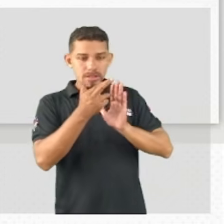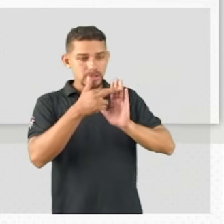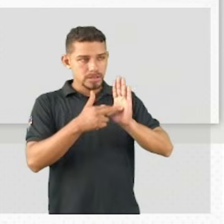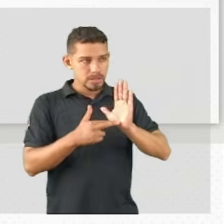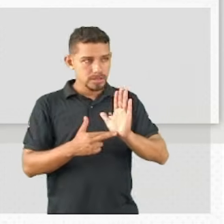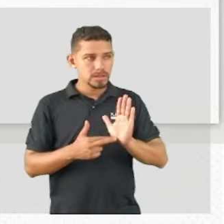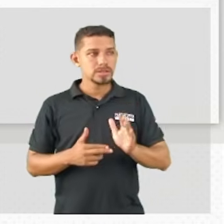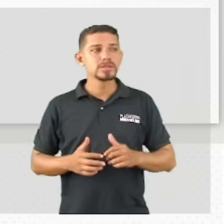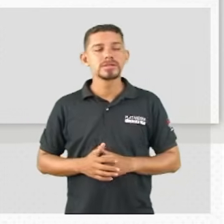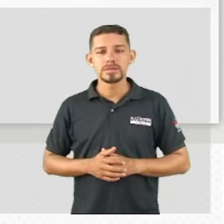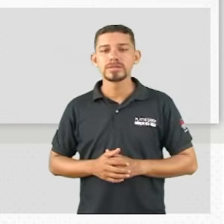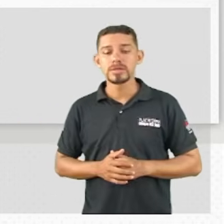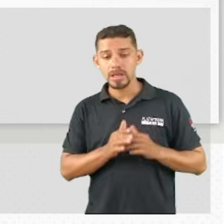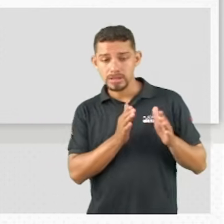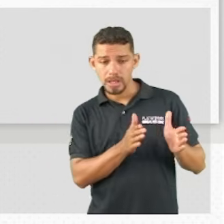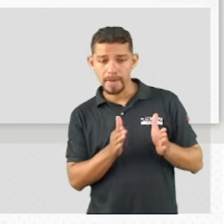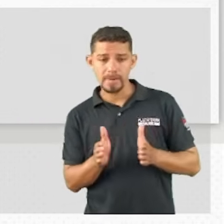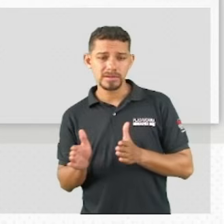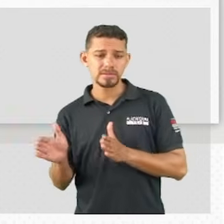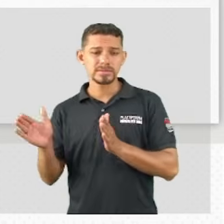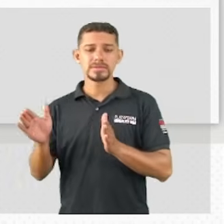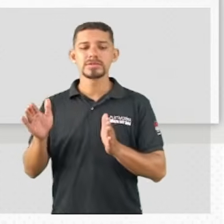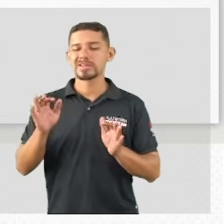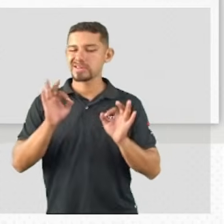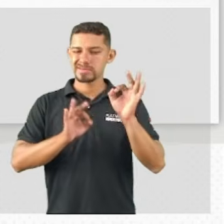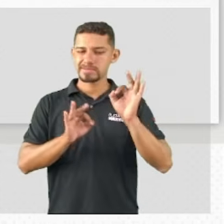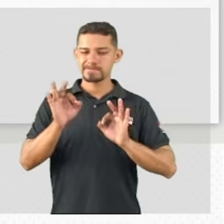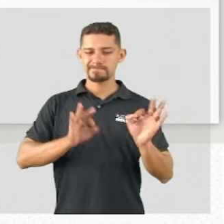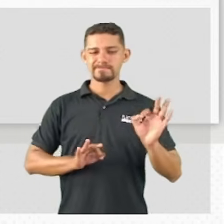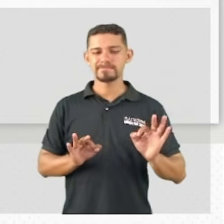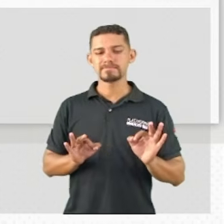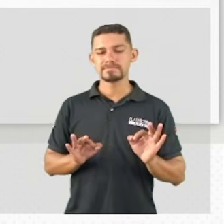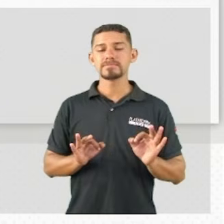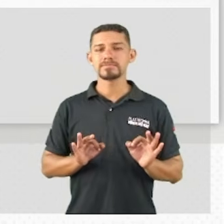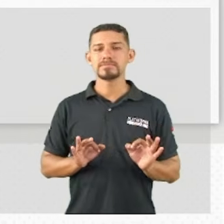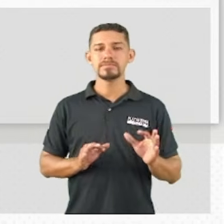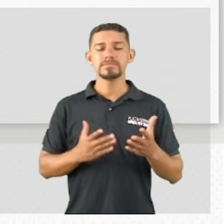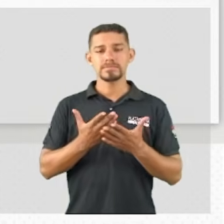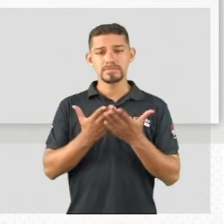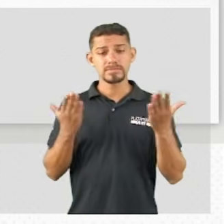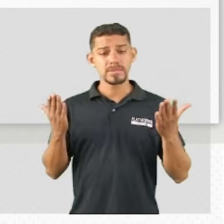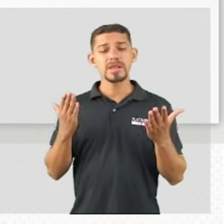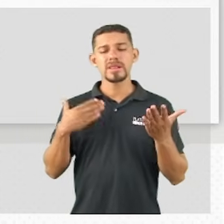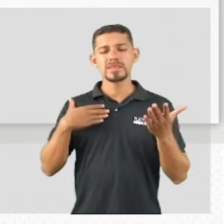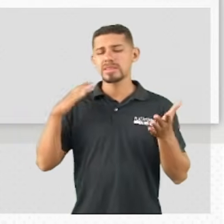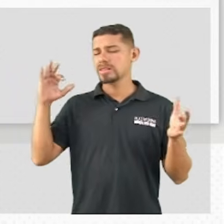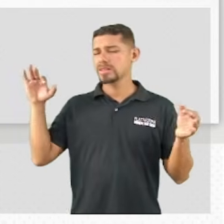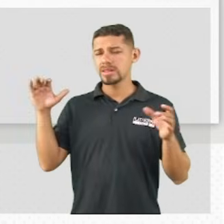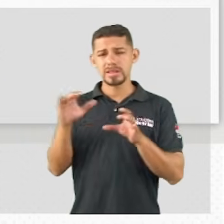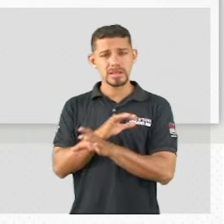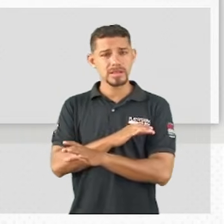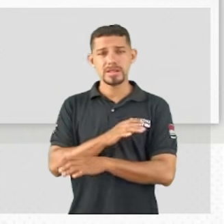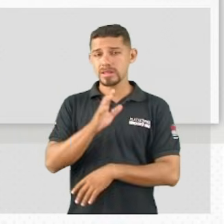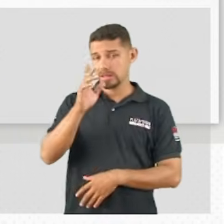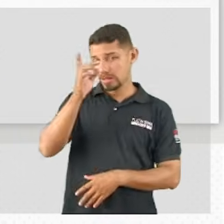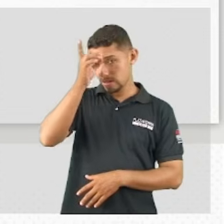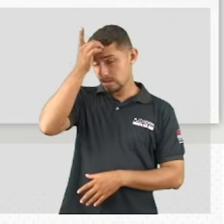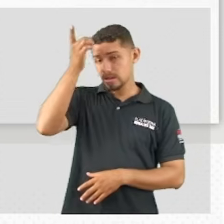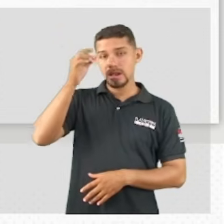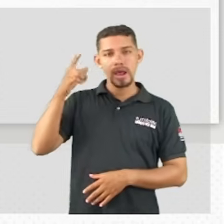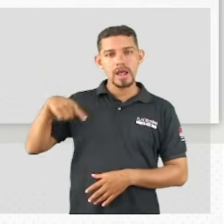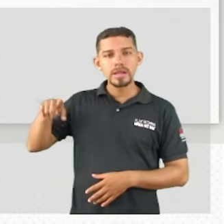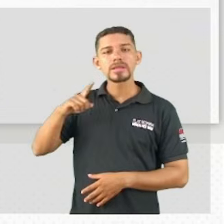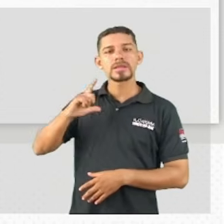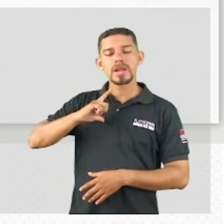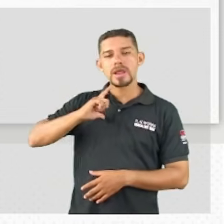seguir etapas que vão sendo realizadas até a gente conseguir fechar toda a ideia, todos os participantes conseguirem ter